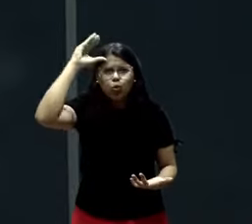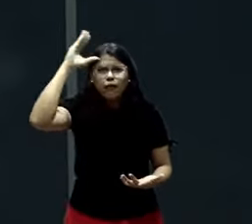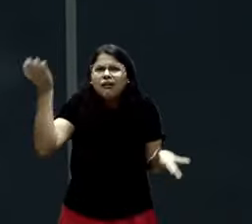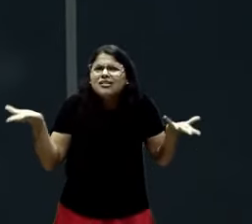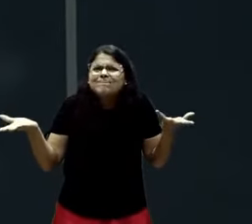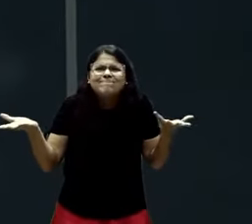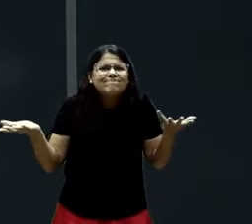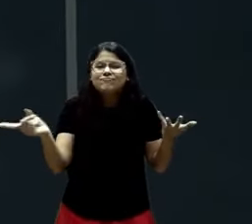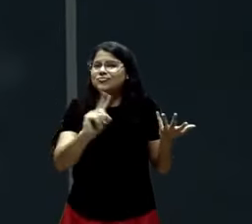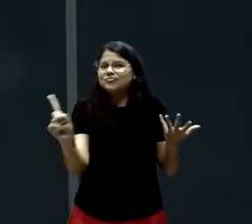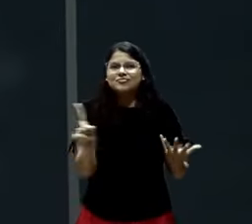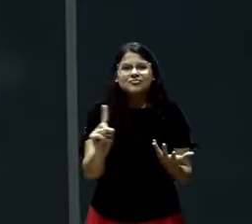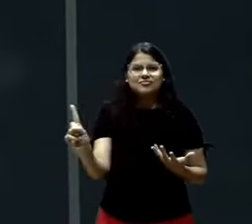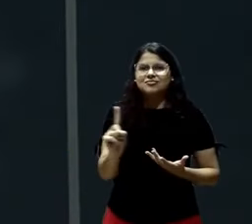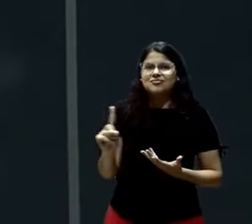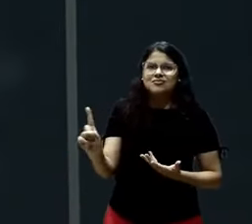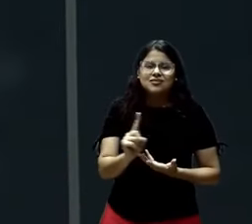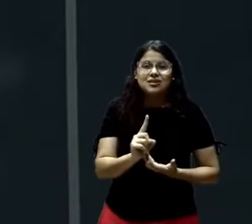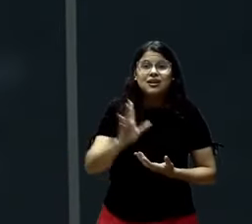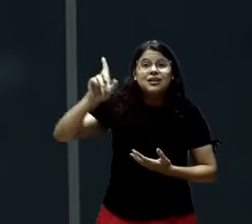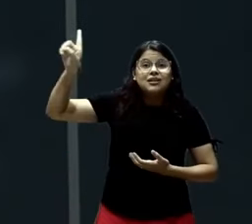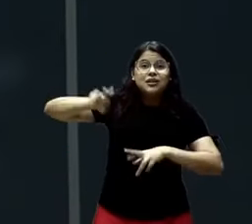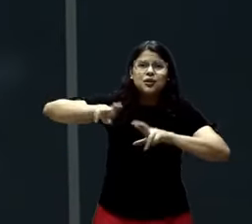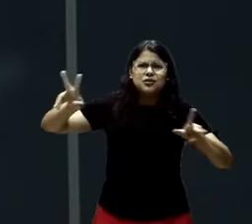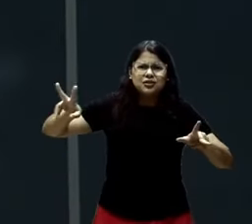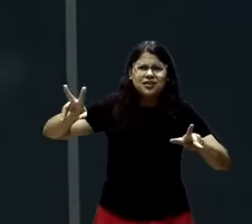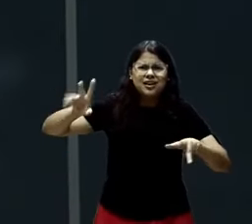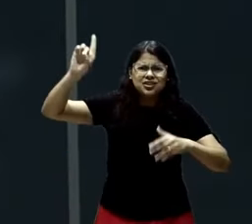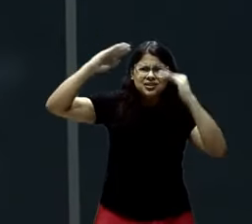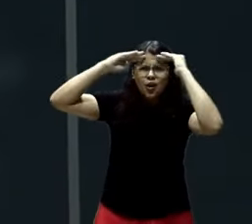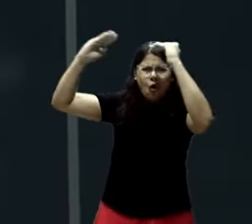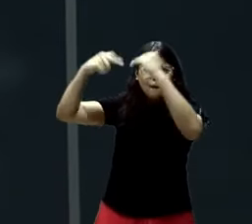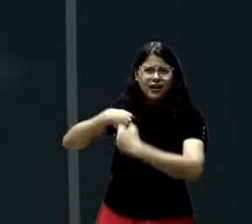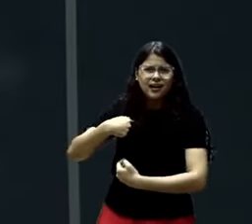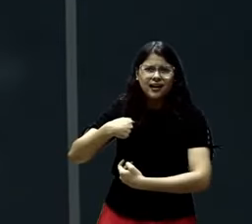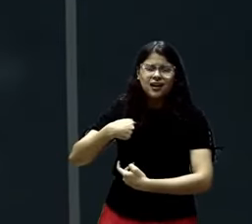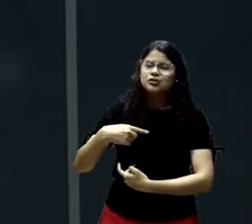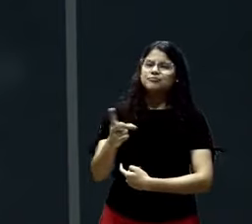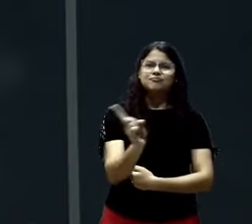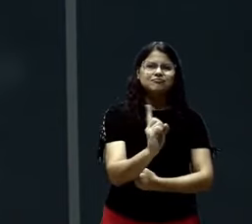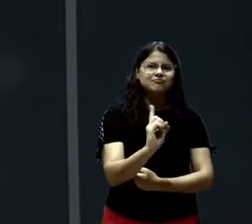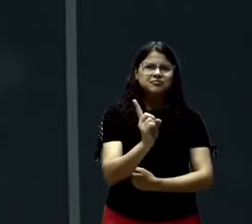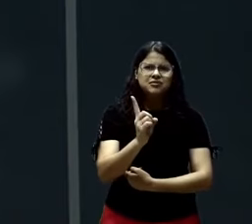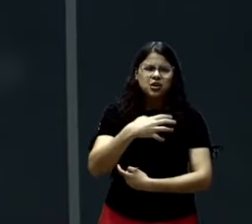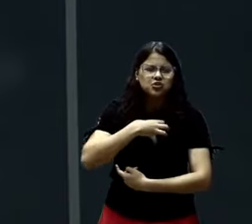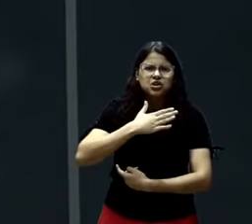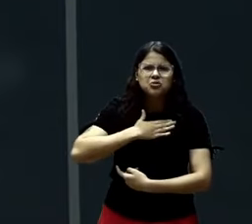E com Deus não tem isso, não tem o meu tempo, não tem o meu jeito. Com Deus não tem a minha forma.